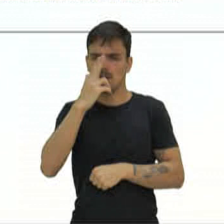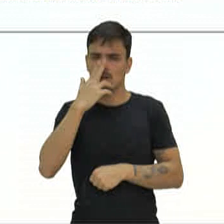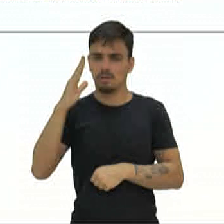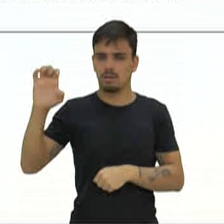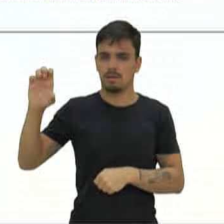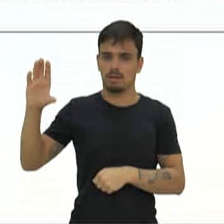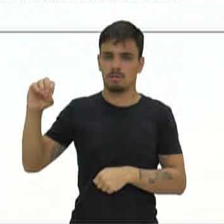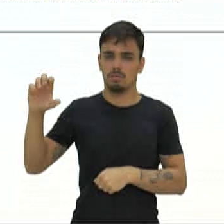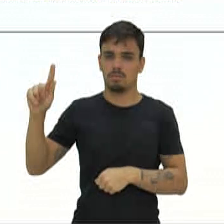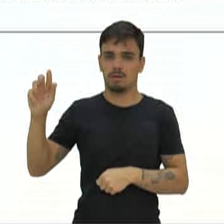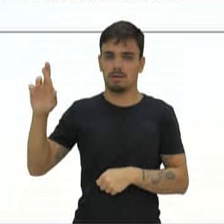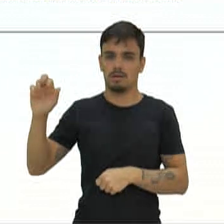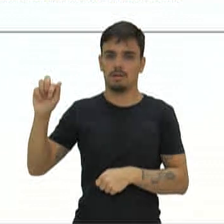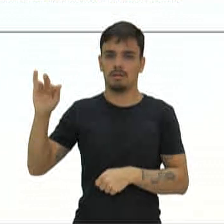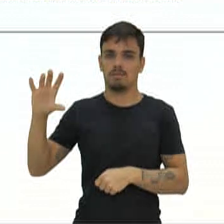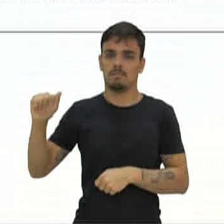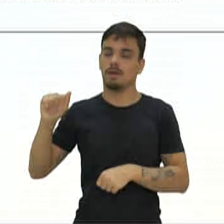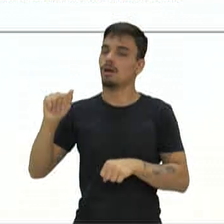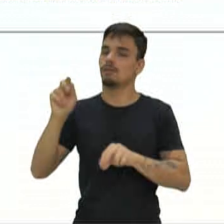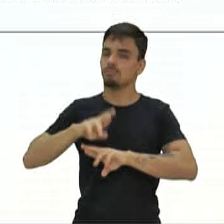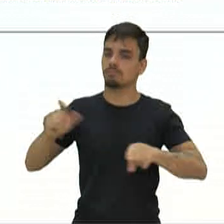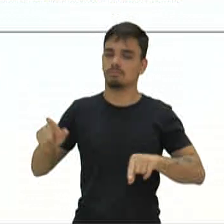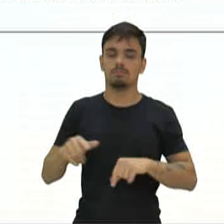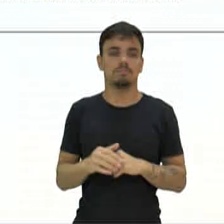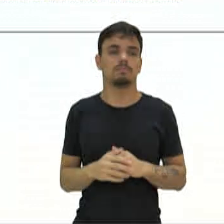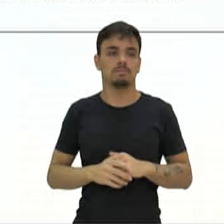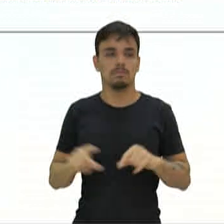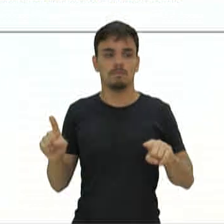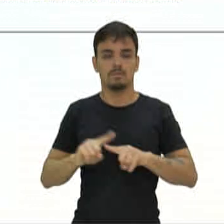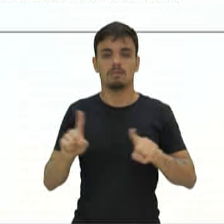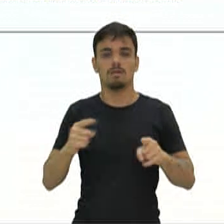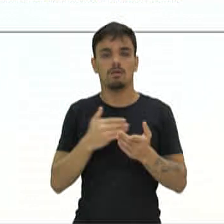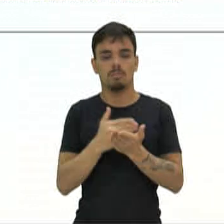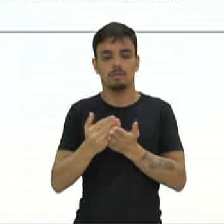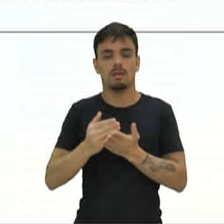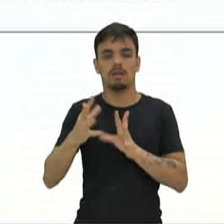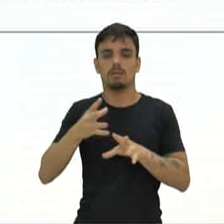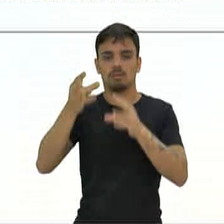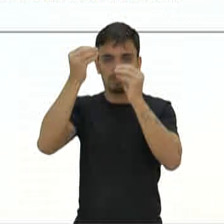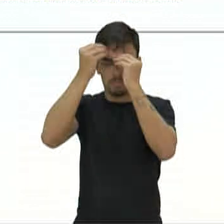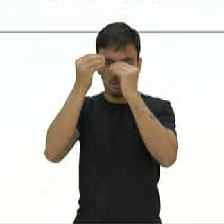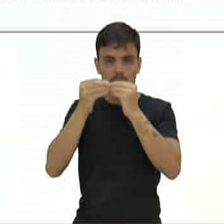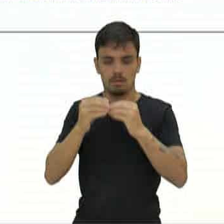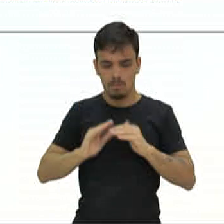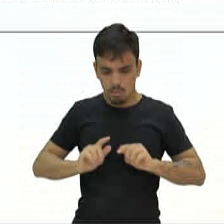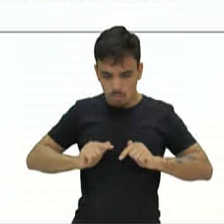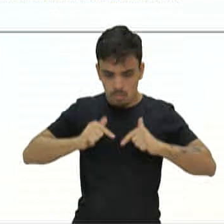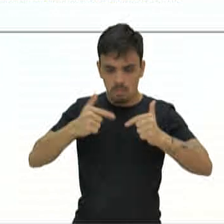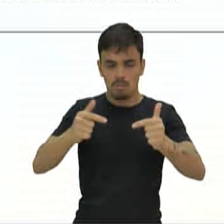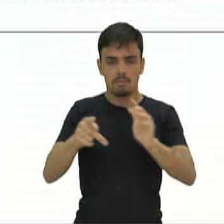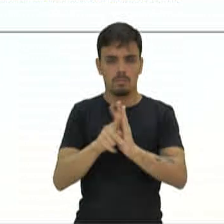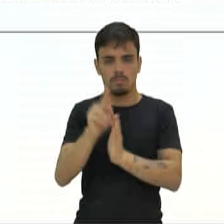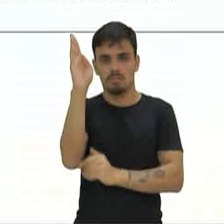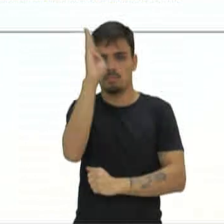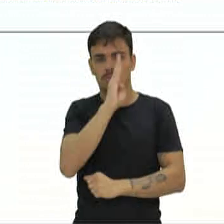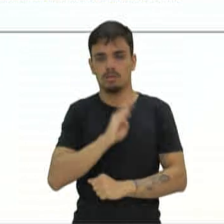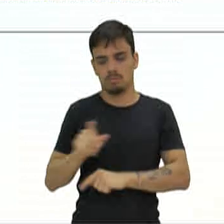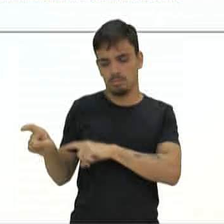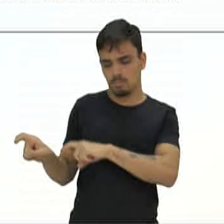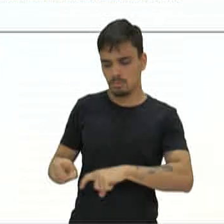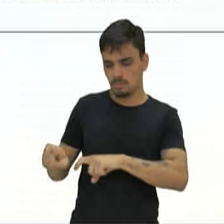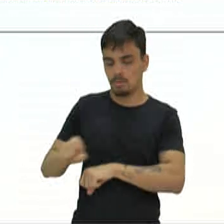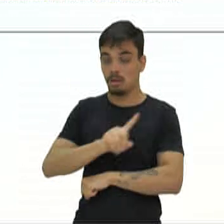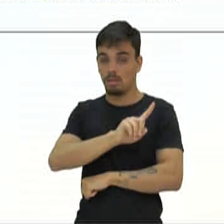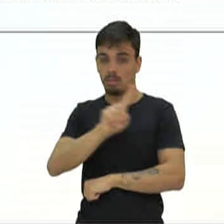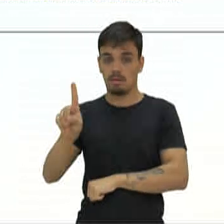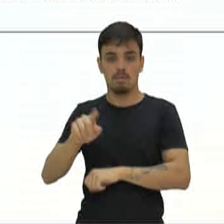ecografia, não dá para identificar nada aí, né? Você vai decorar a potencialidade agrícola do Brasil? Não, não precisa. Só